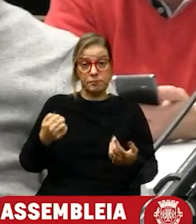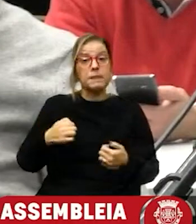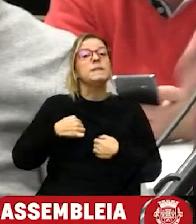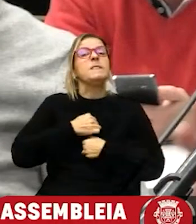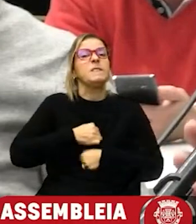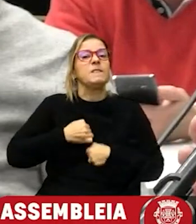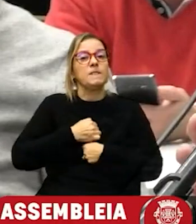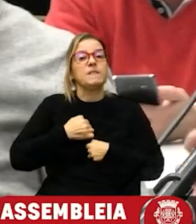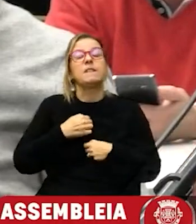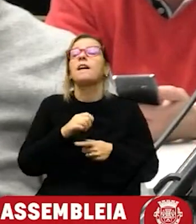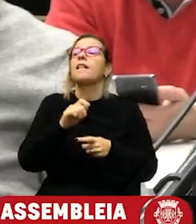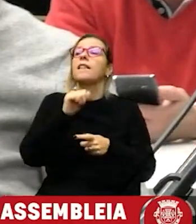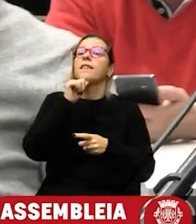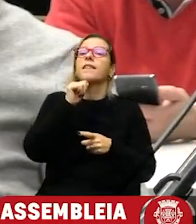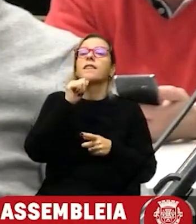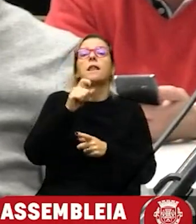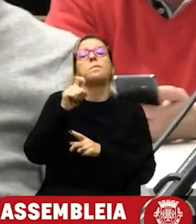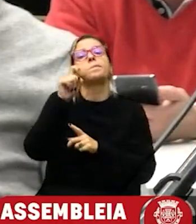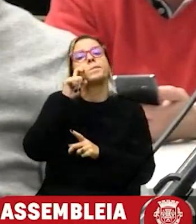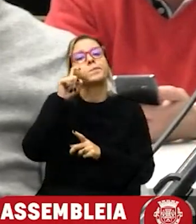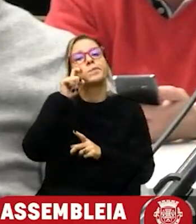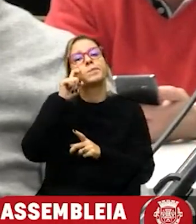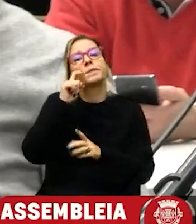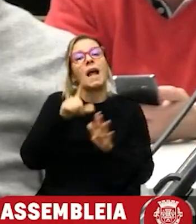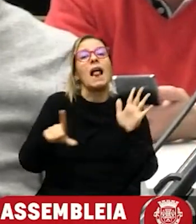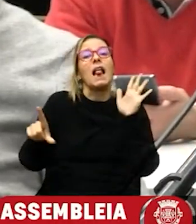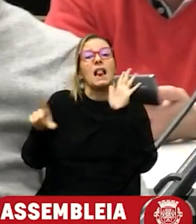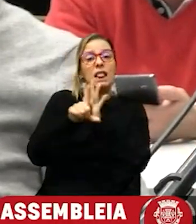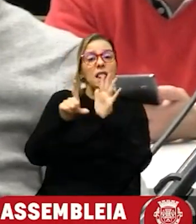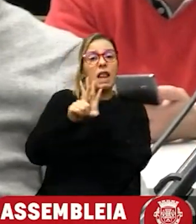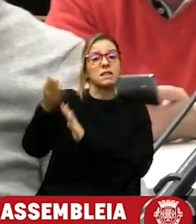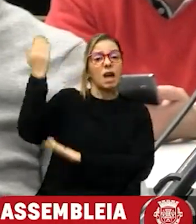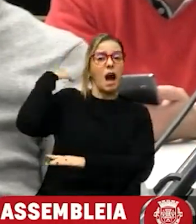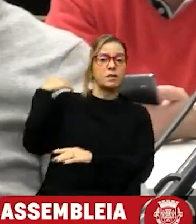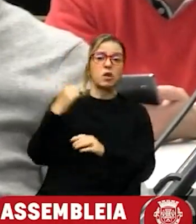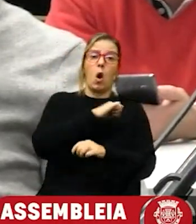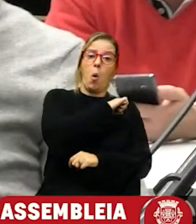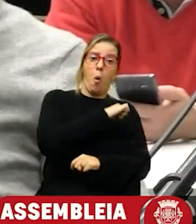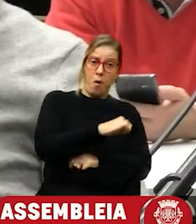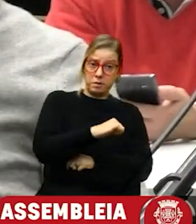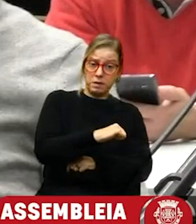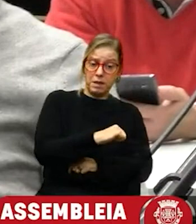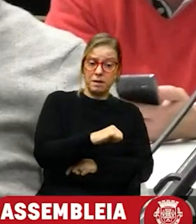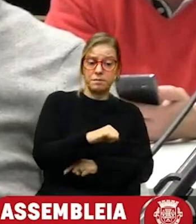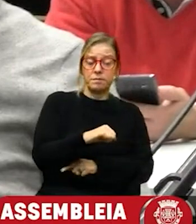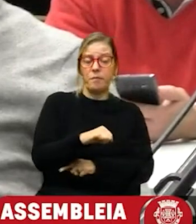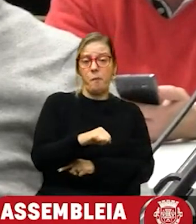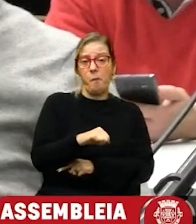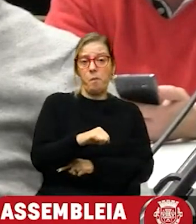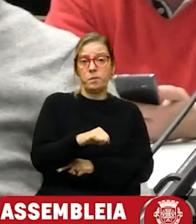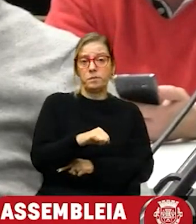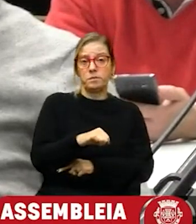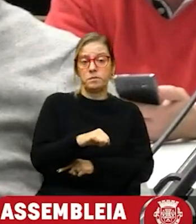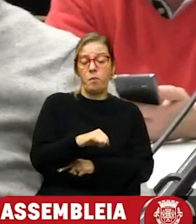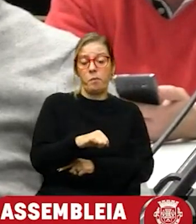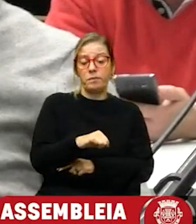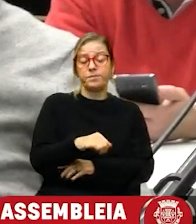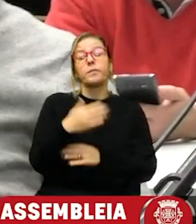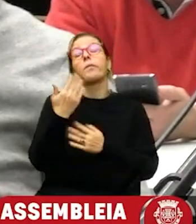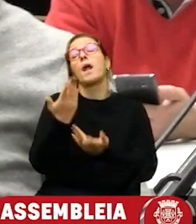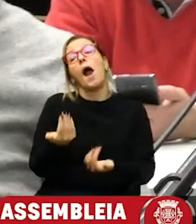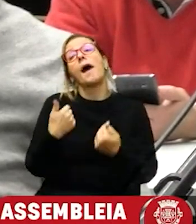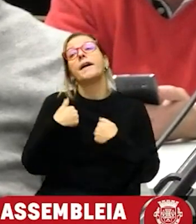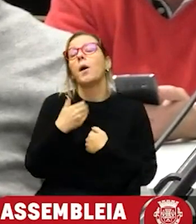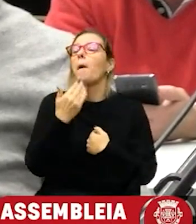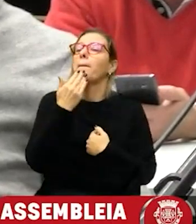que defendem sempre as últimas leis para asquais estiveram contra os senhores são sempre eu pedia por